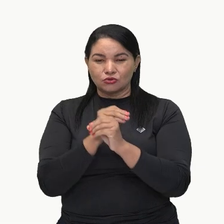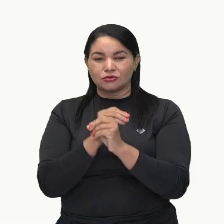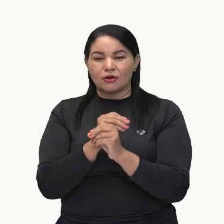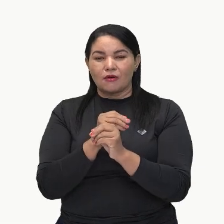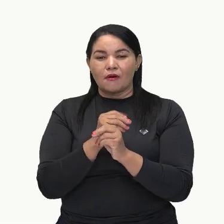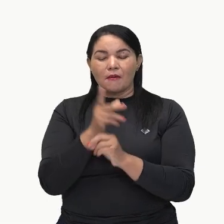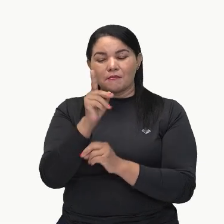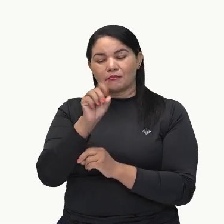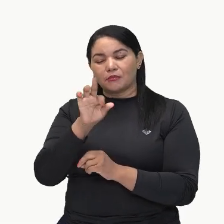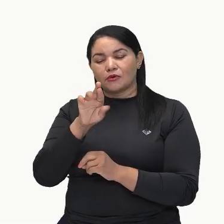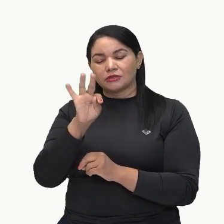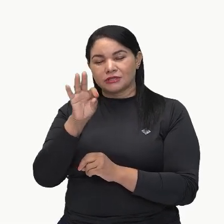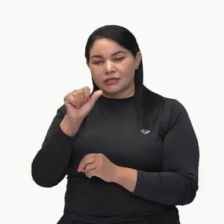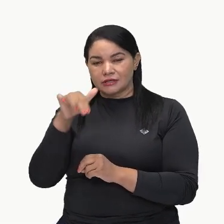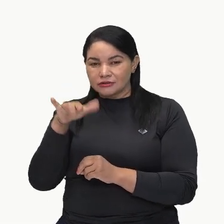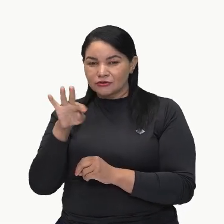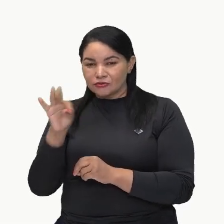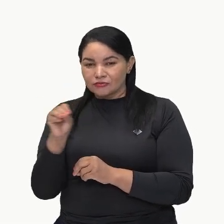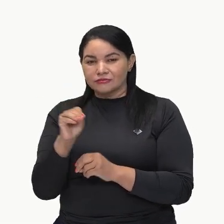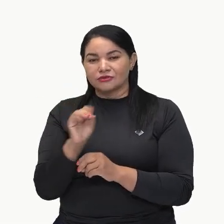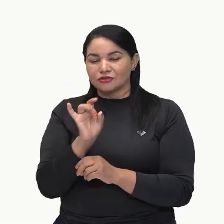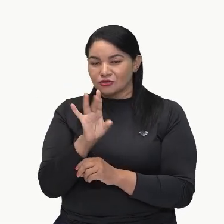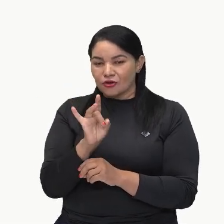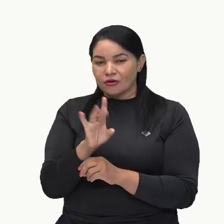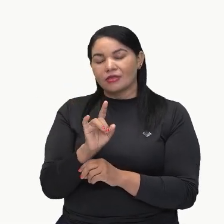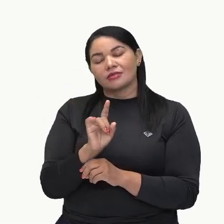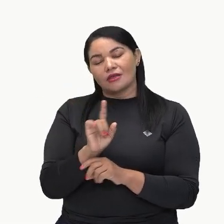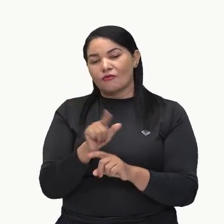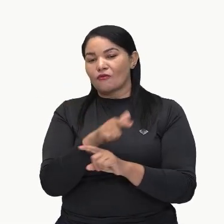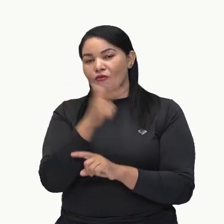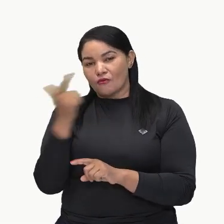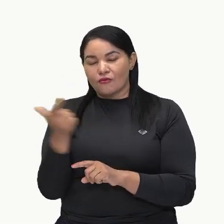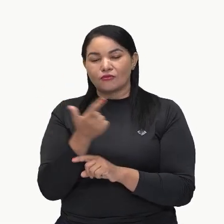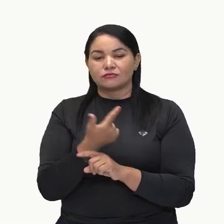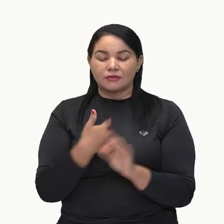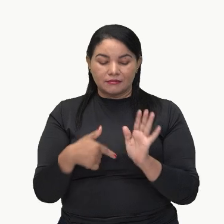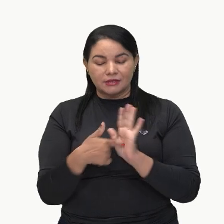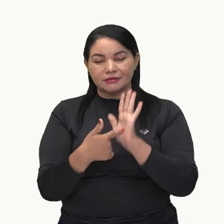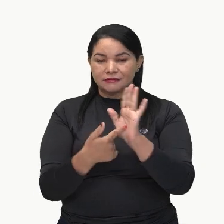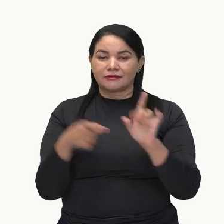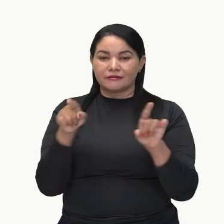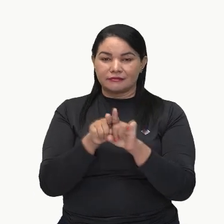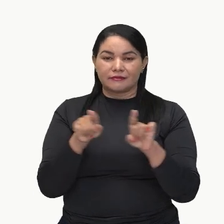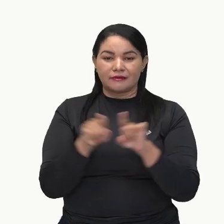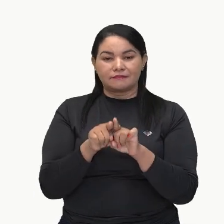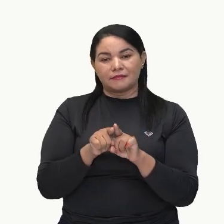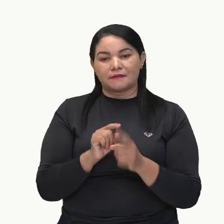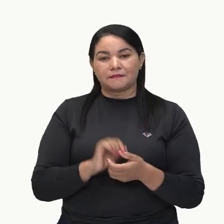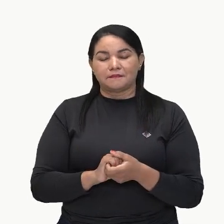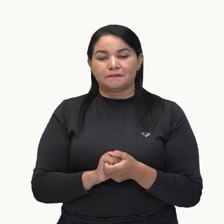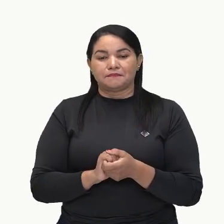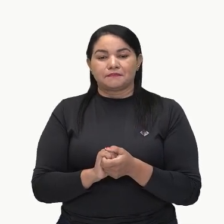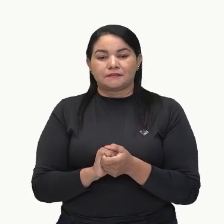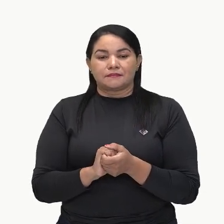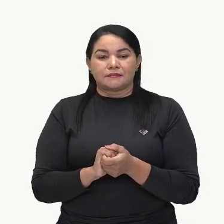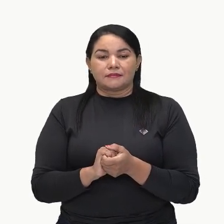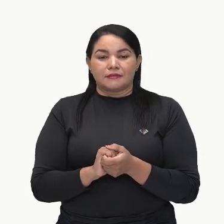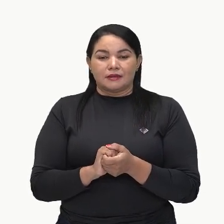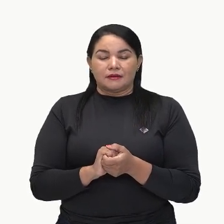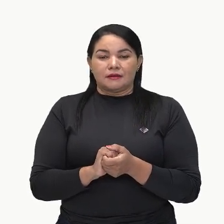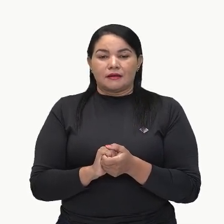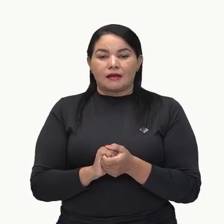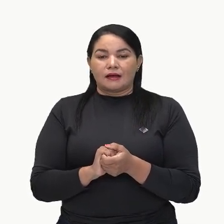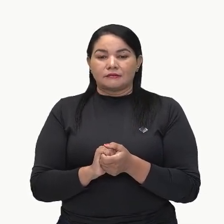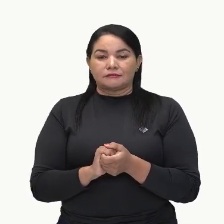uma conclusão? Não, eu tenho outras formas de apresentar essa mesma construção. Que temos as mesmas ideias, né?